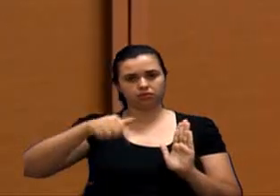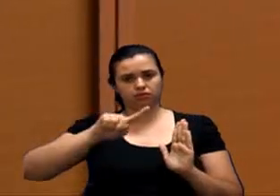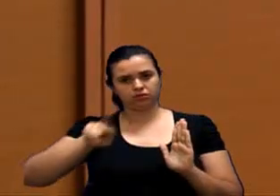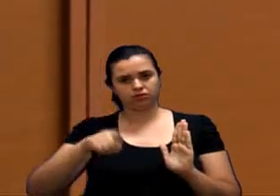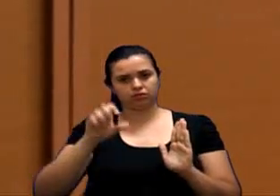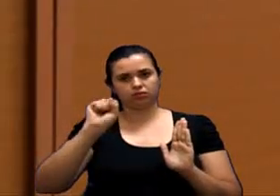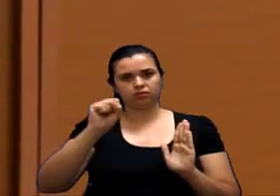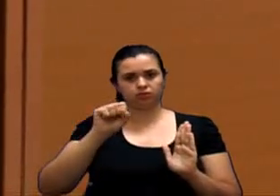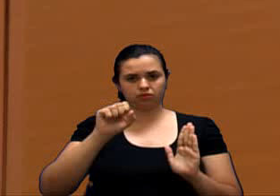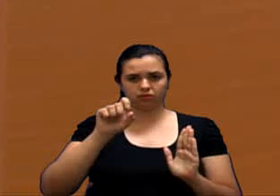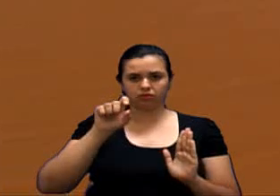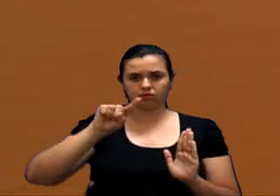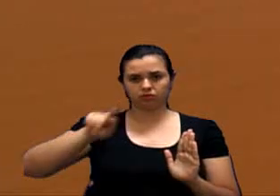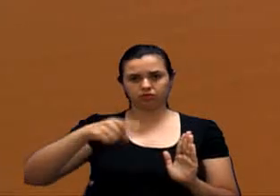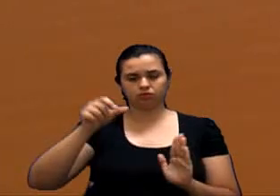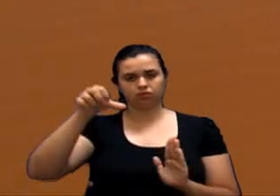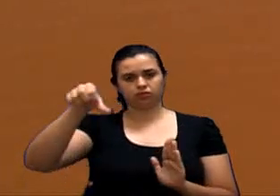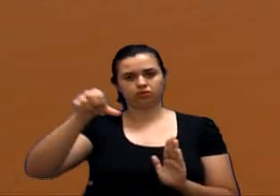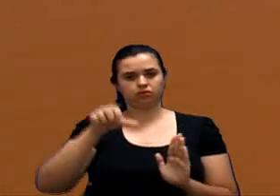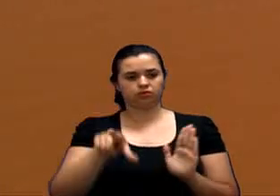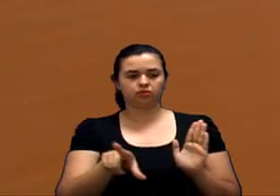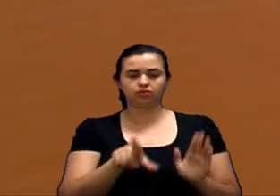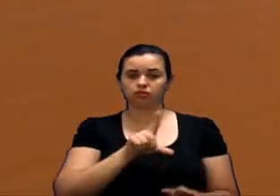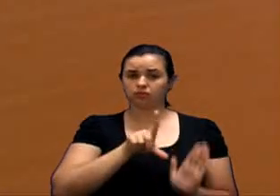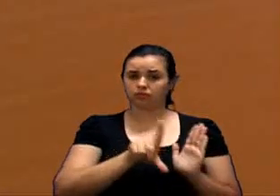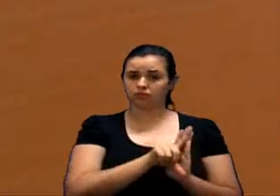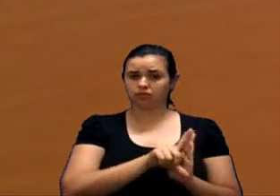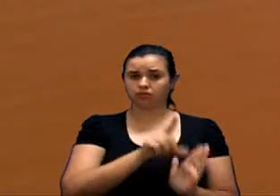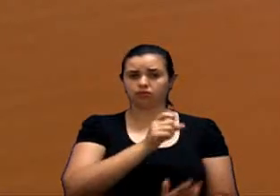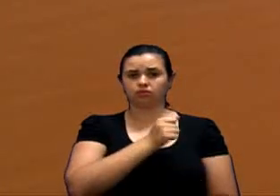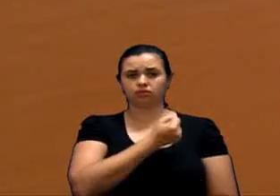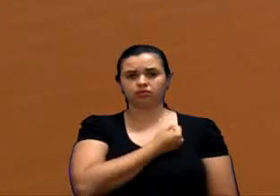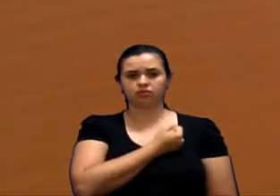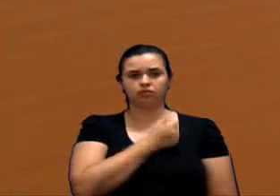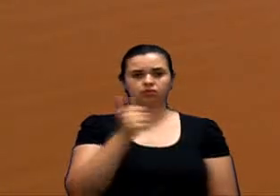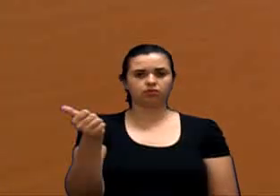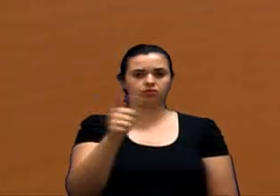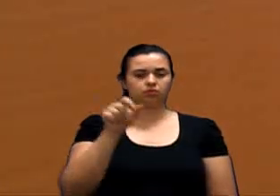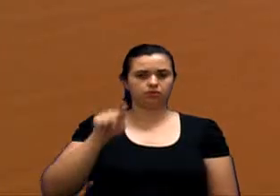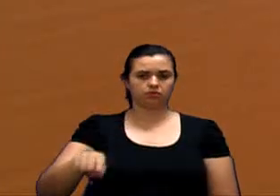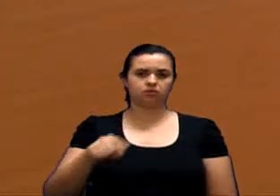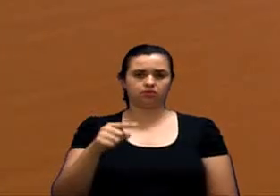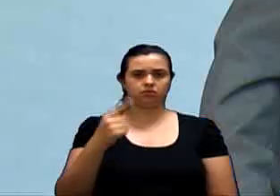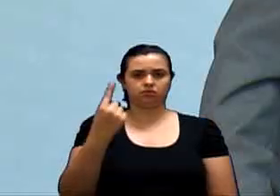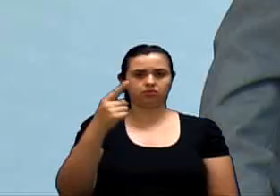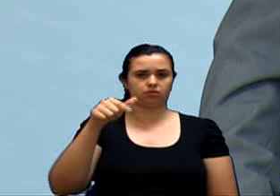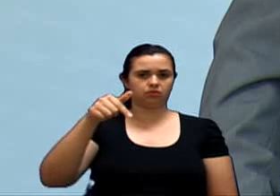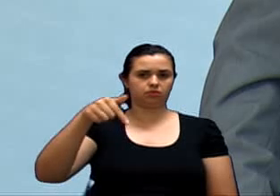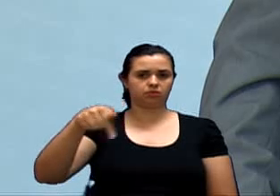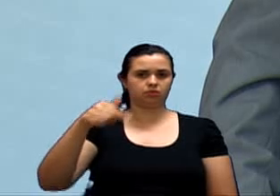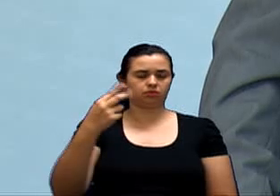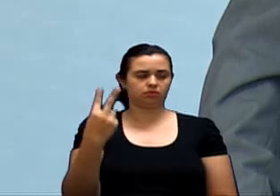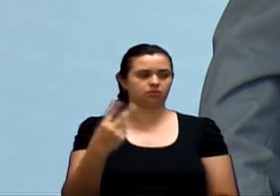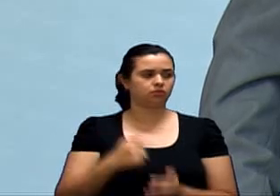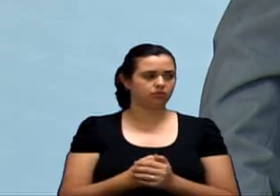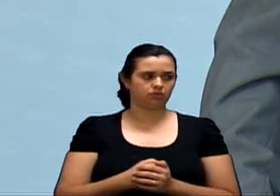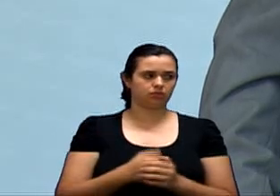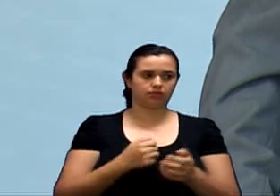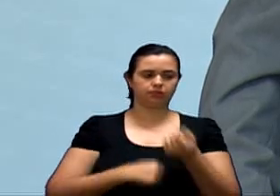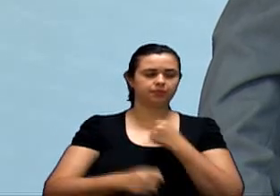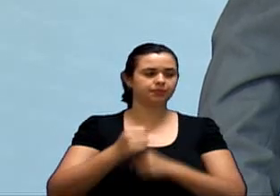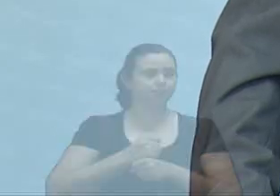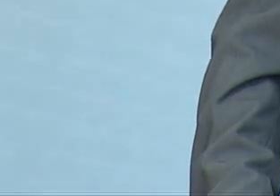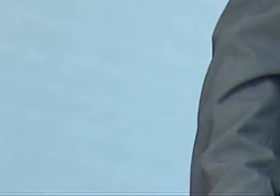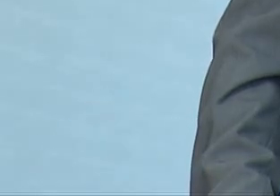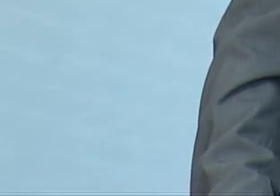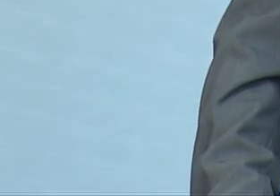8º, 9º e 10º da Lei 11.982, de maio de 2019, que